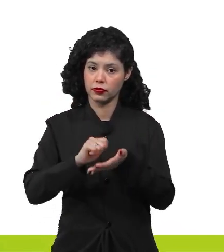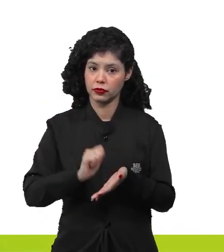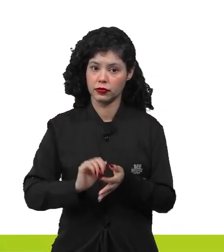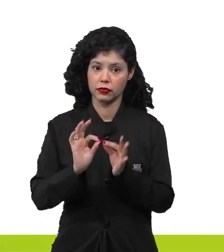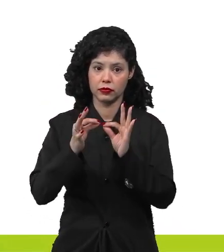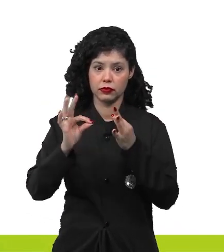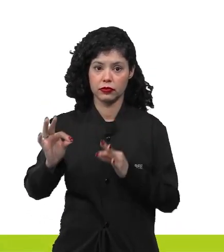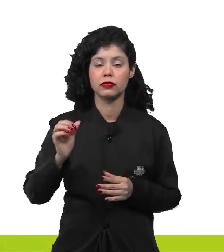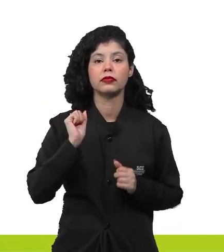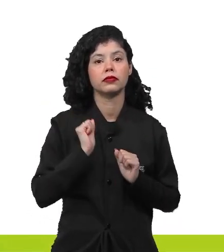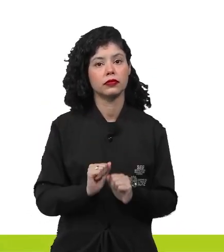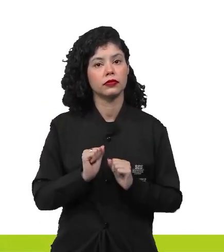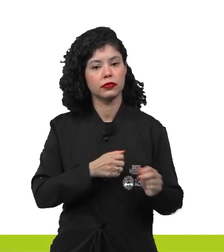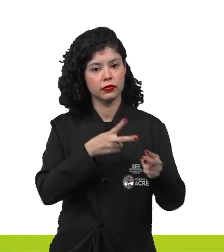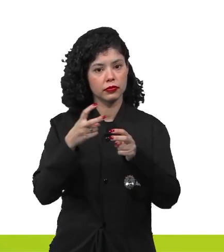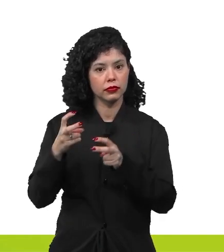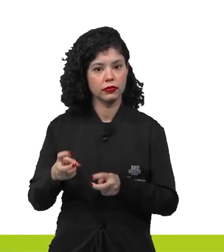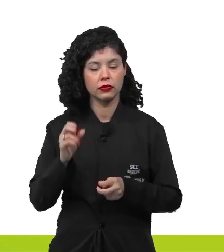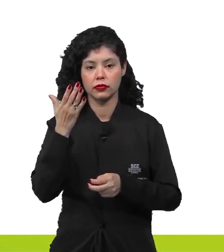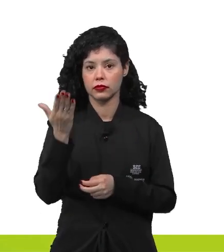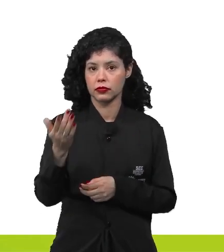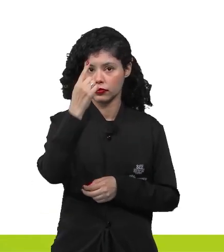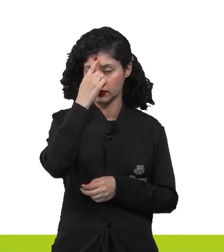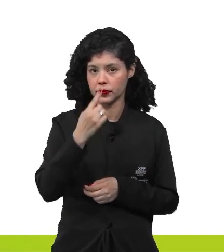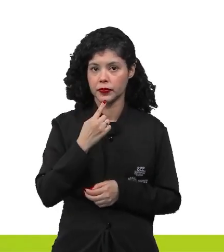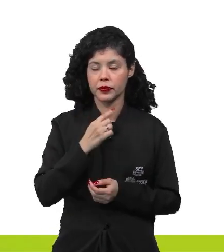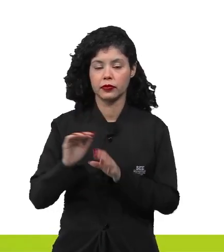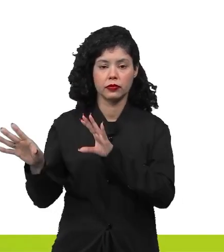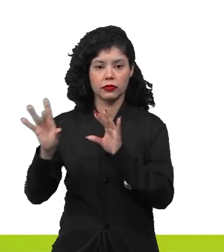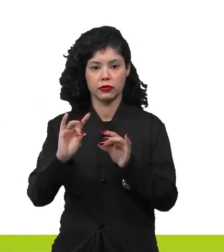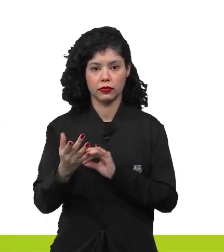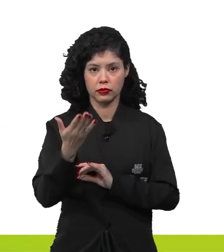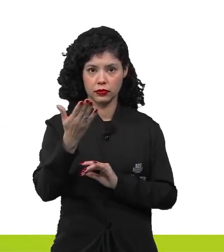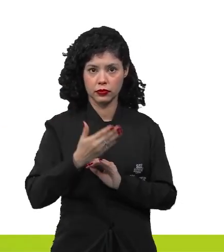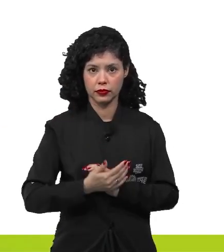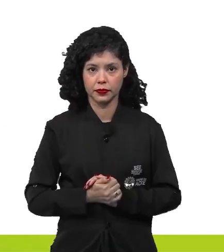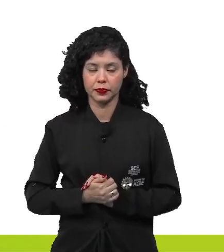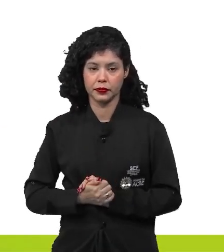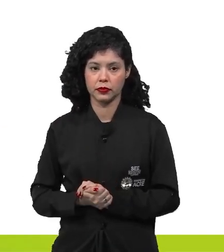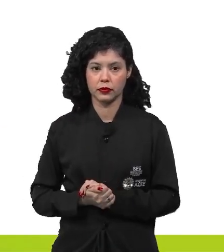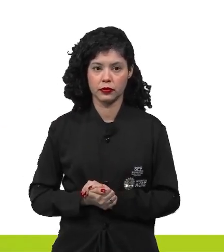longa, como você pode perceber aqui na imagem que eu trouxe para vocês.